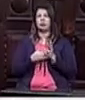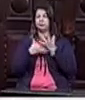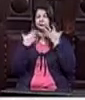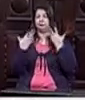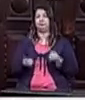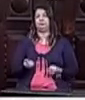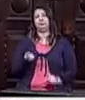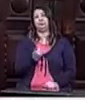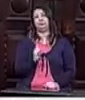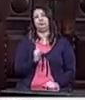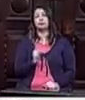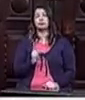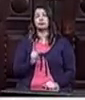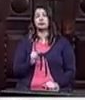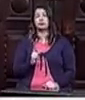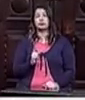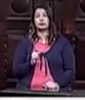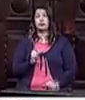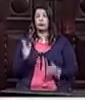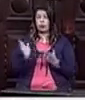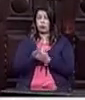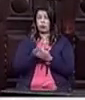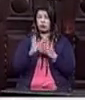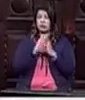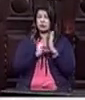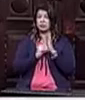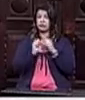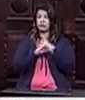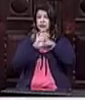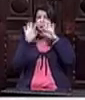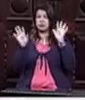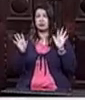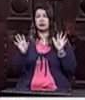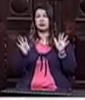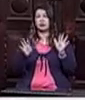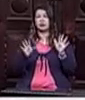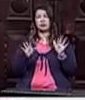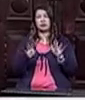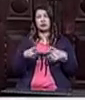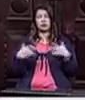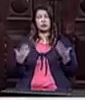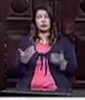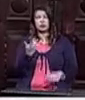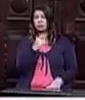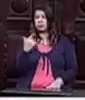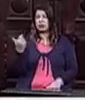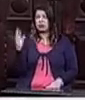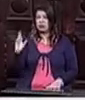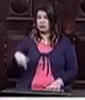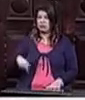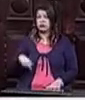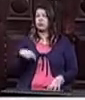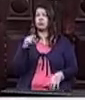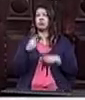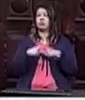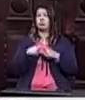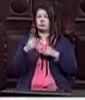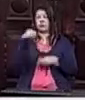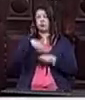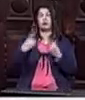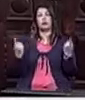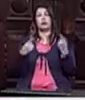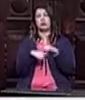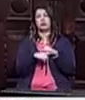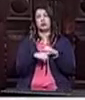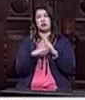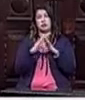André Siciliano. Algumas emendas de transparência, deputadas, deputados. Não há nenhuma razão para votar contrário, a